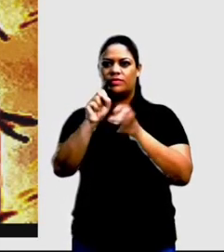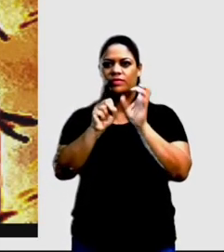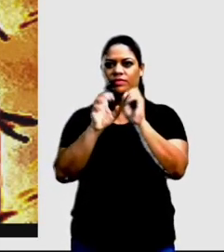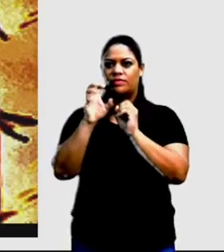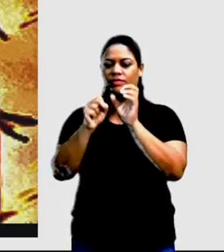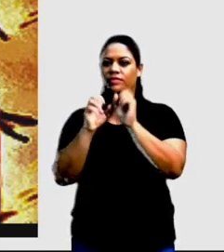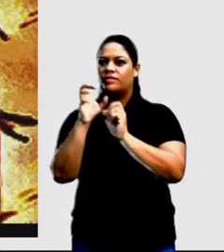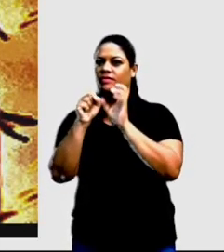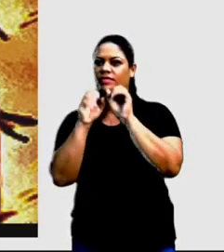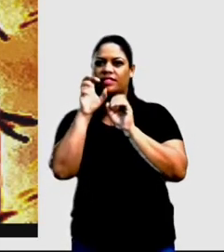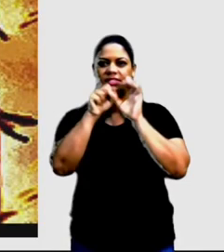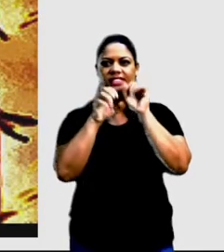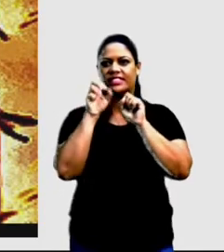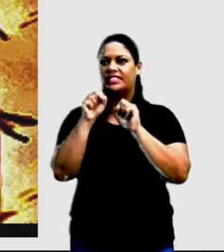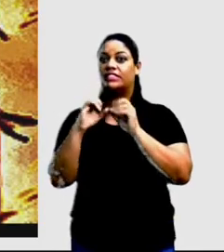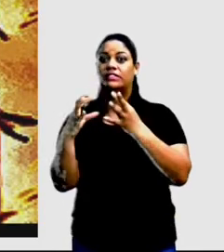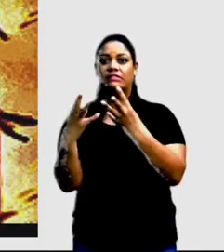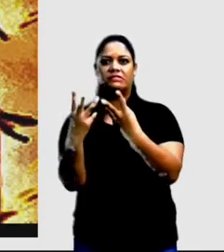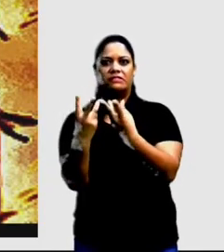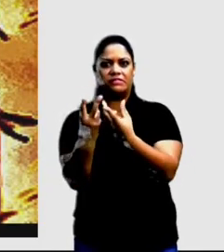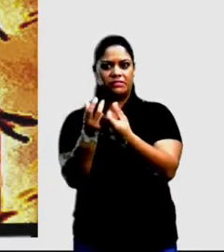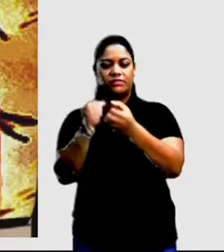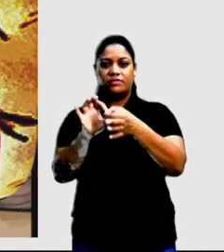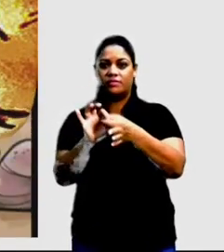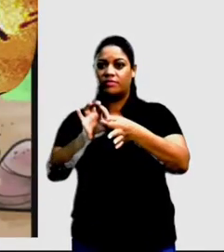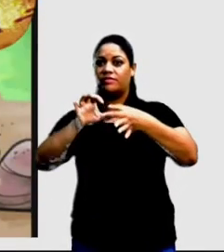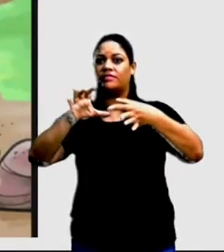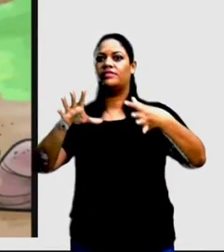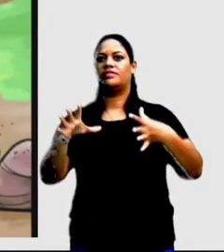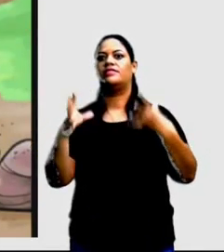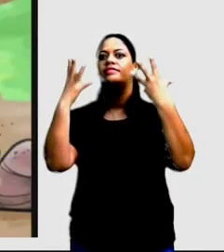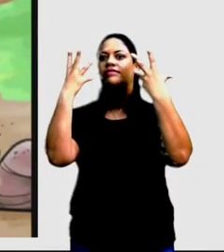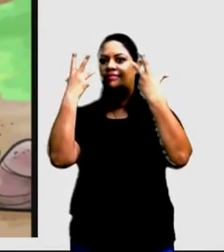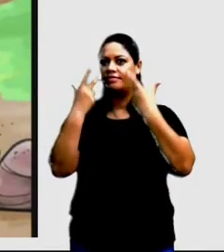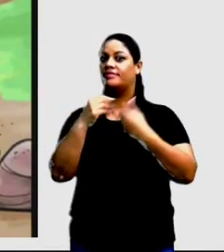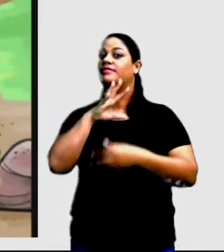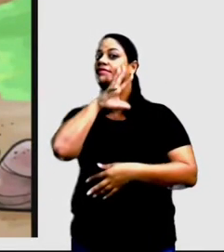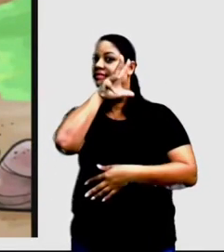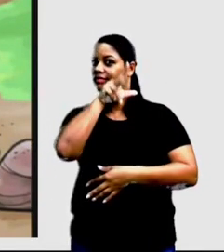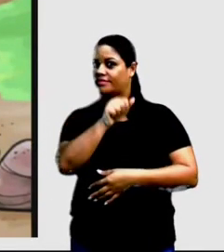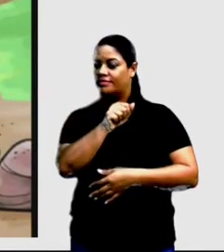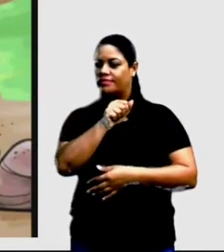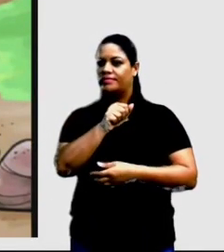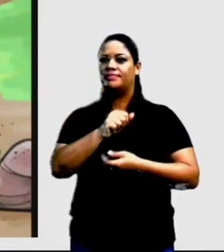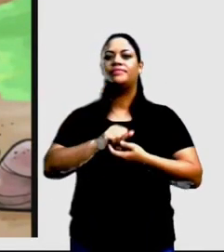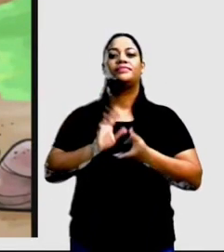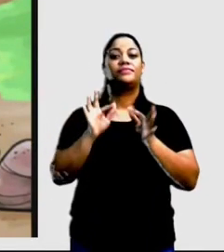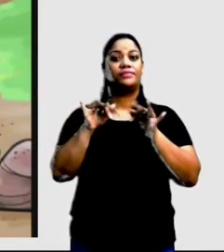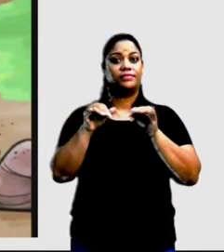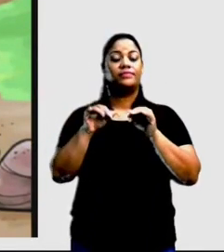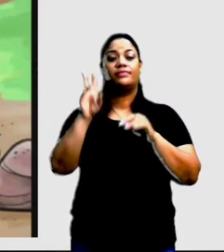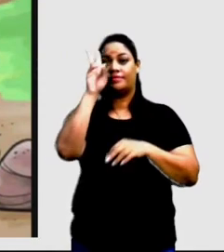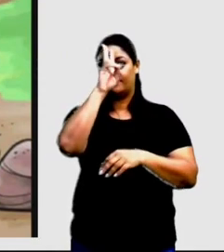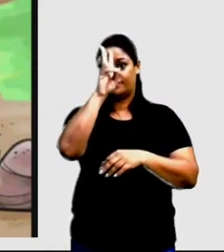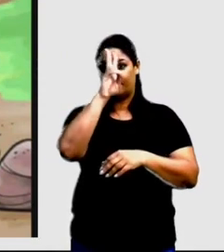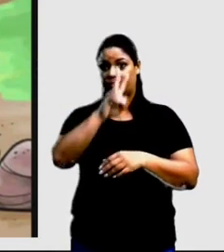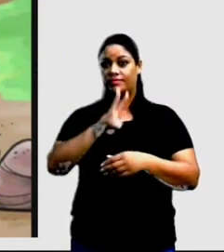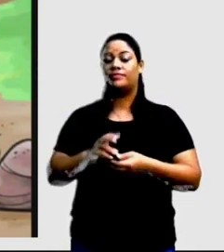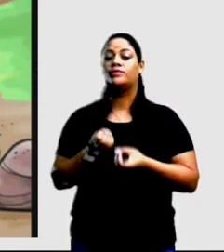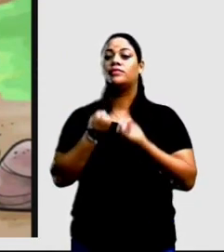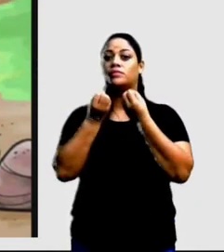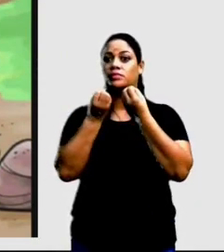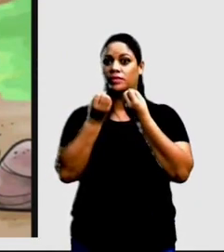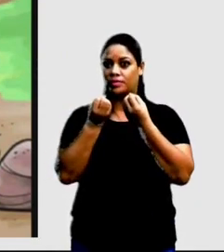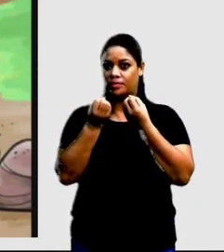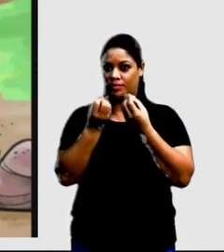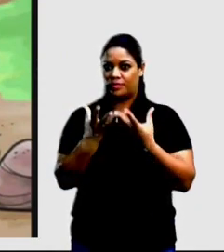que prendia o leão e o soltou. Moral da história: uma boa